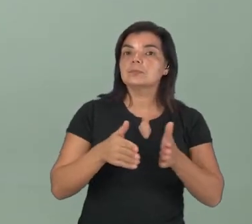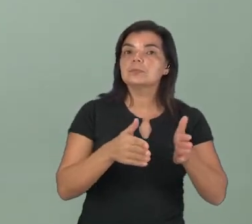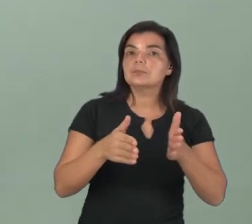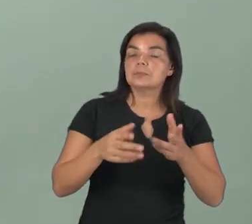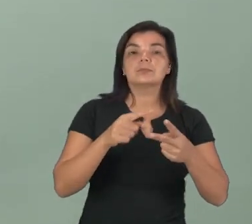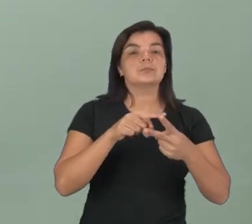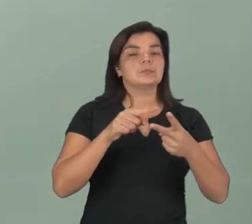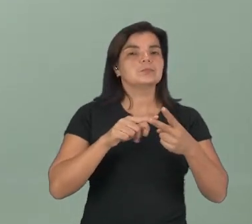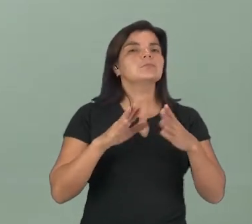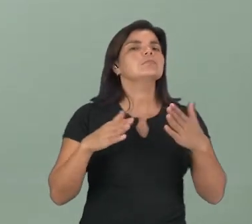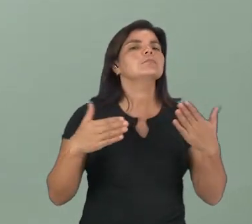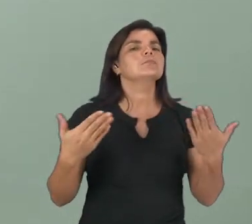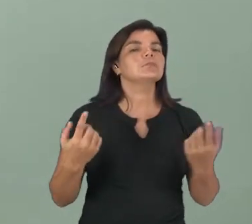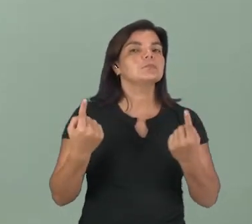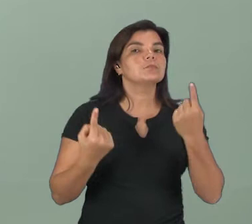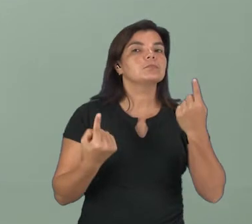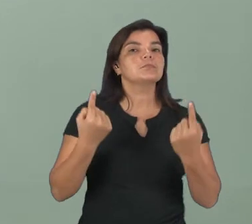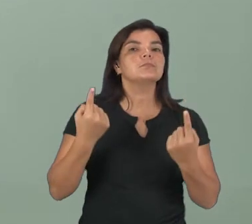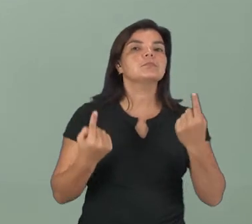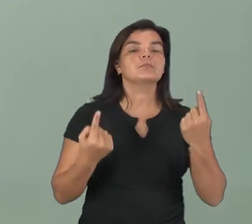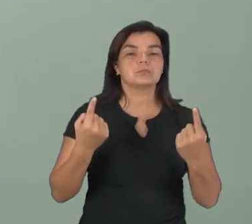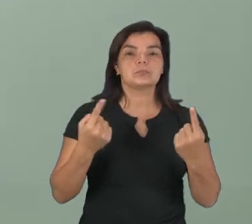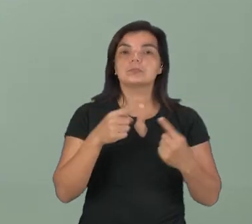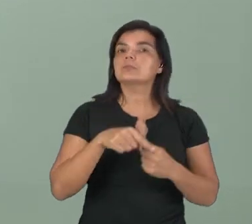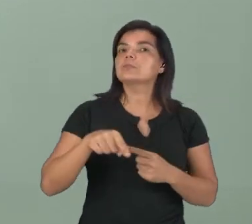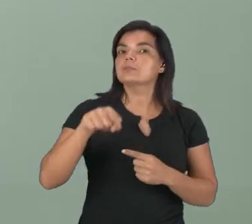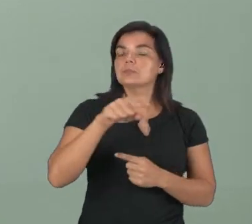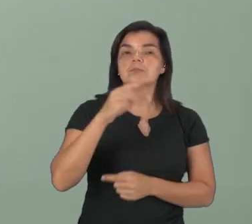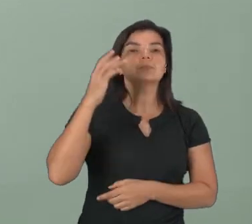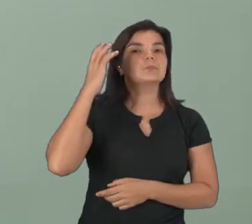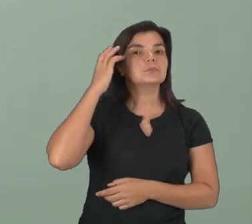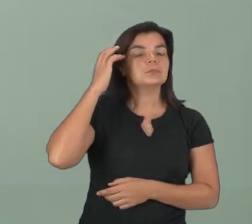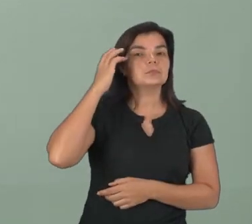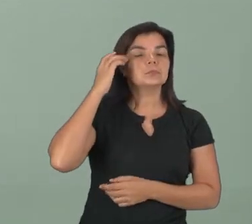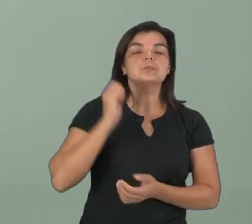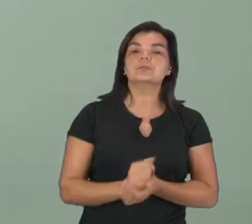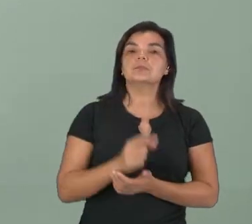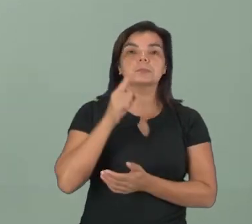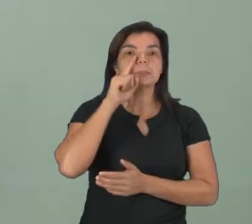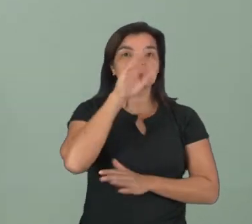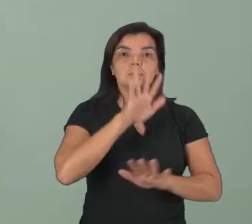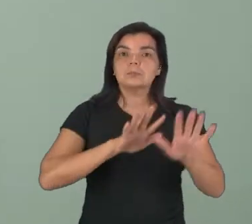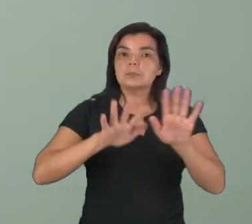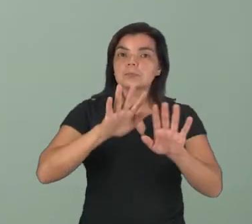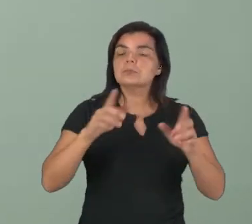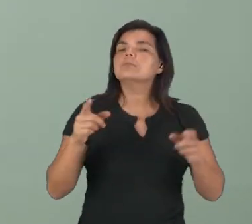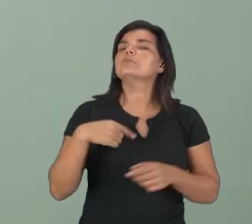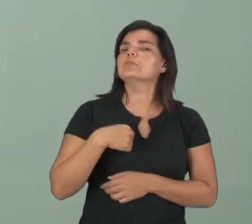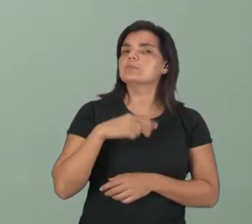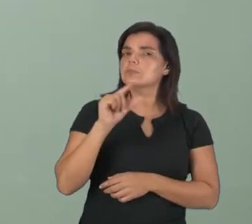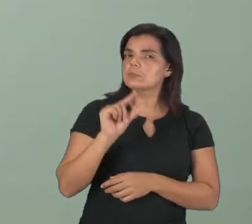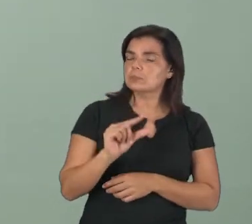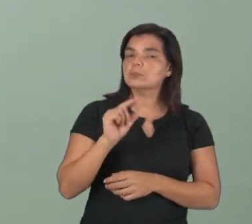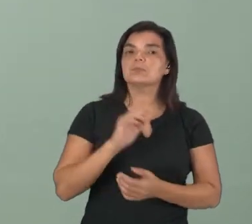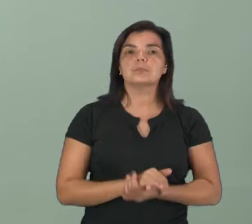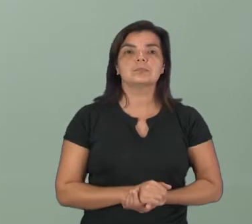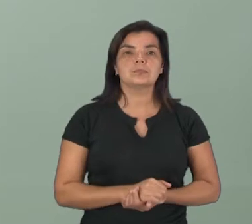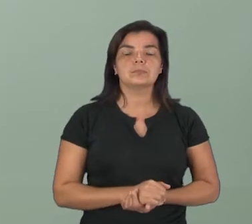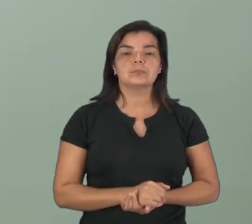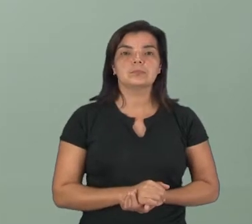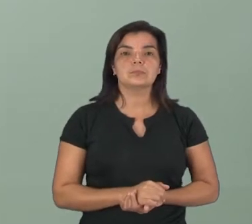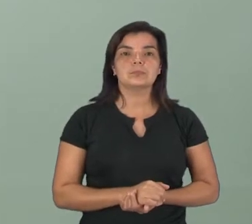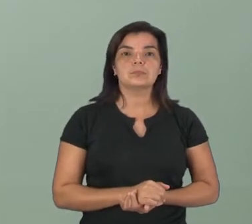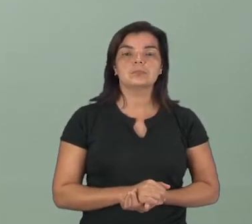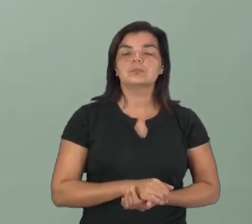caminhos, qual destes caminhos vocês acham que é menos perigoso? O caminho